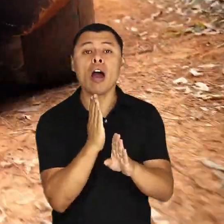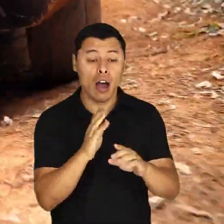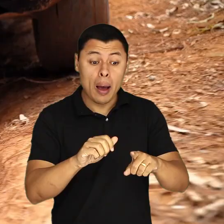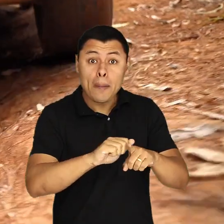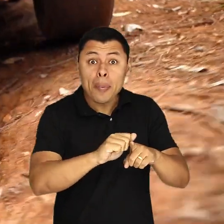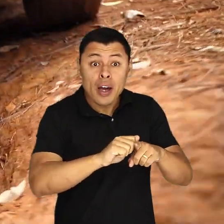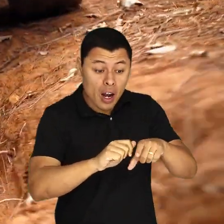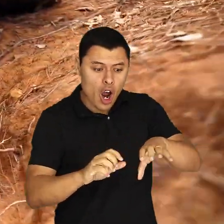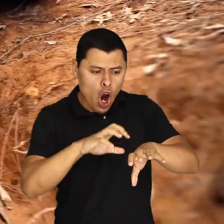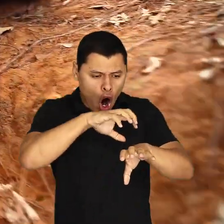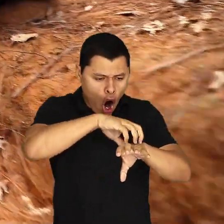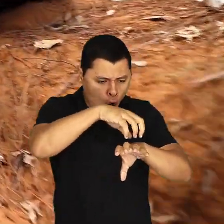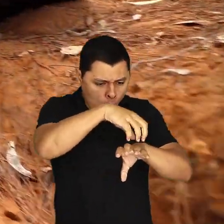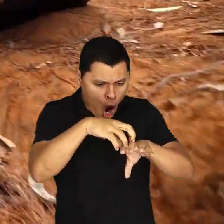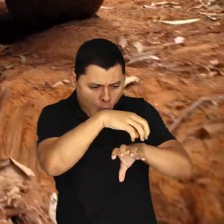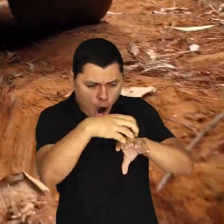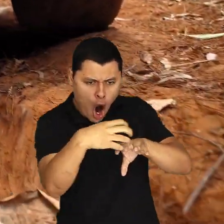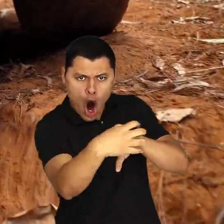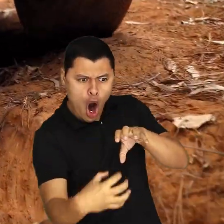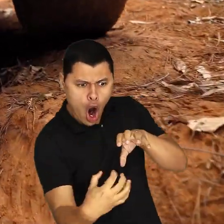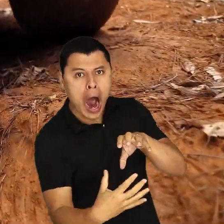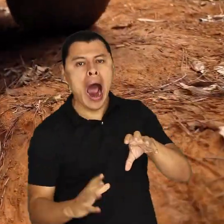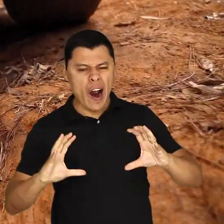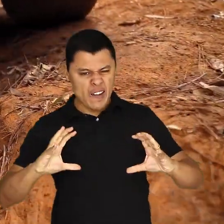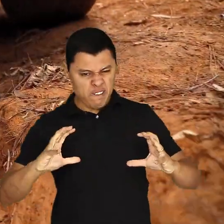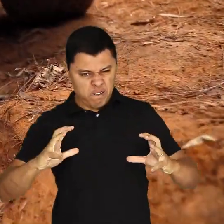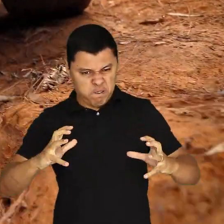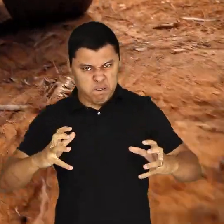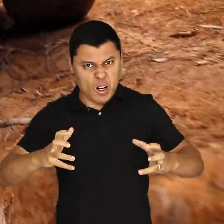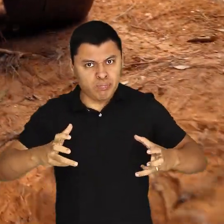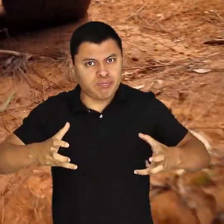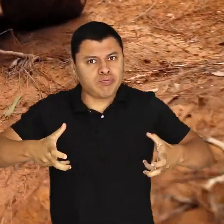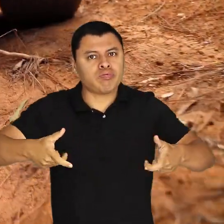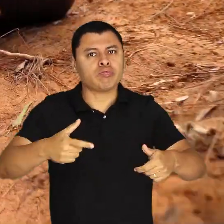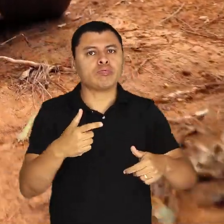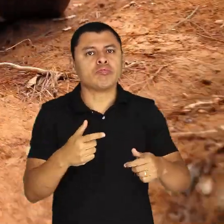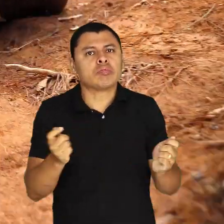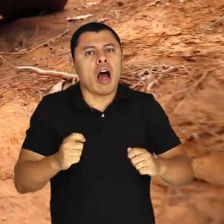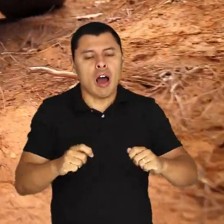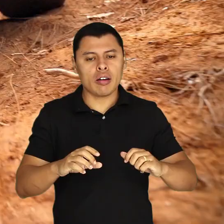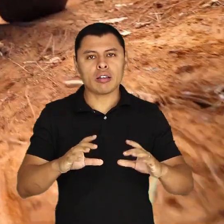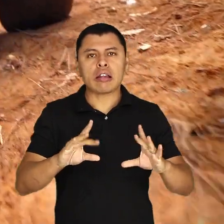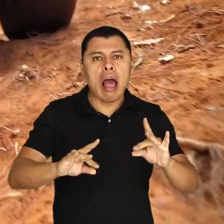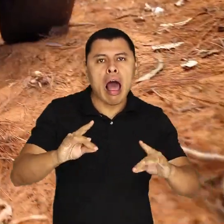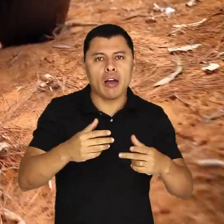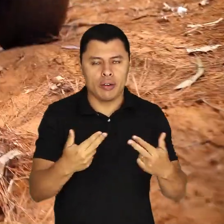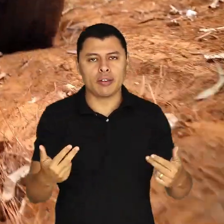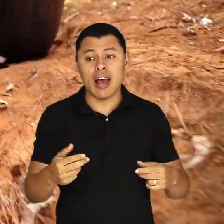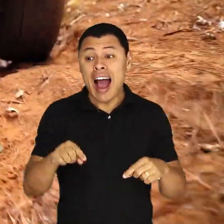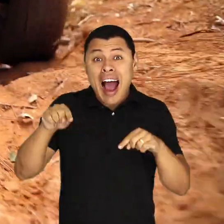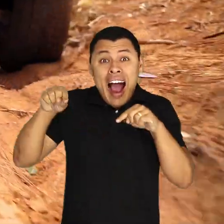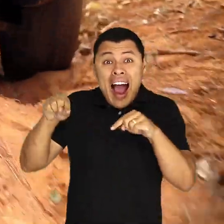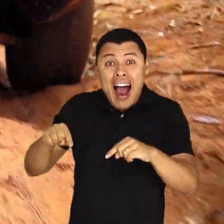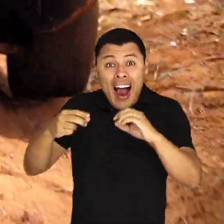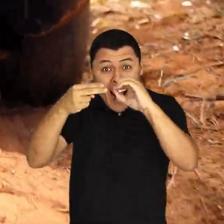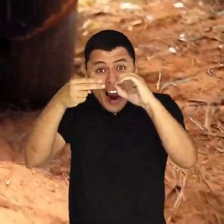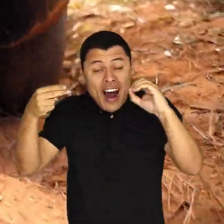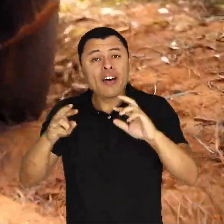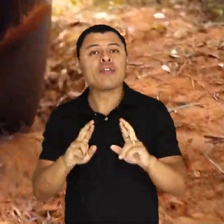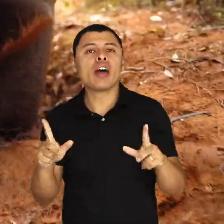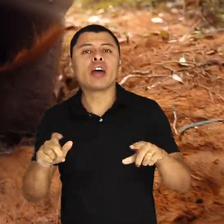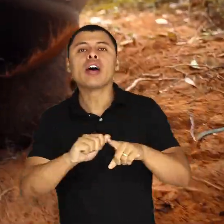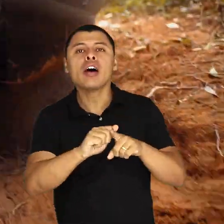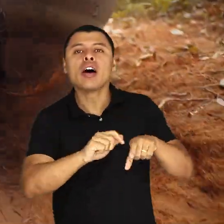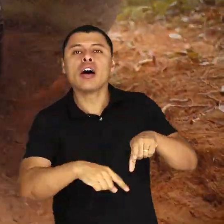Para você realmente conseguir encarar o fora de estrada. Esse veículo vem com pneus all-terrain, uma pegada meio 50-50, e aqui cheio de